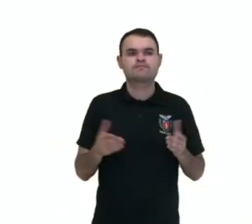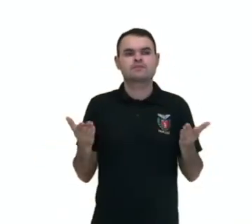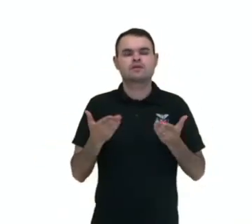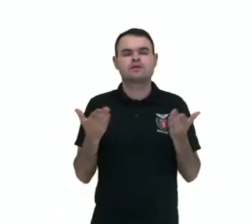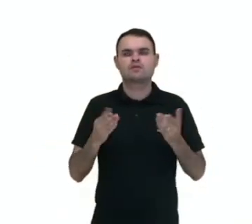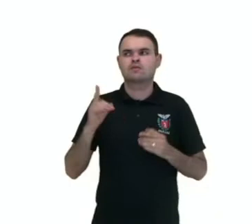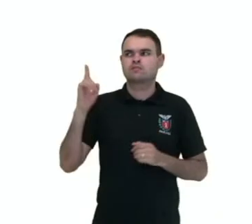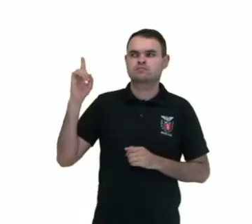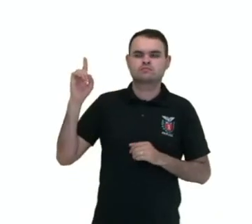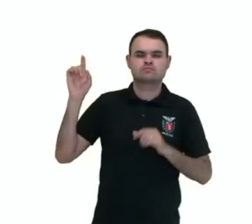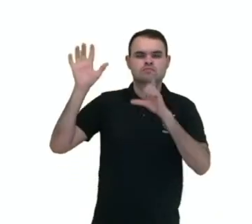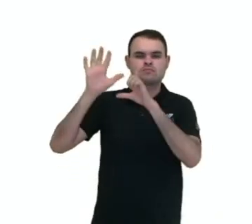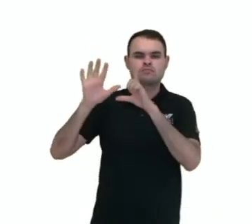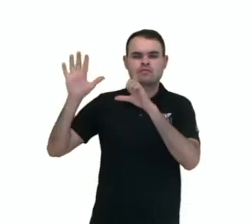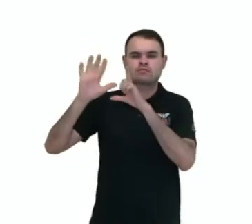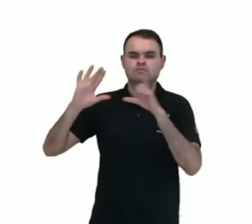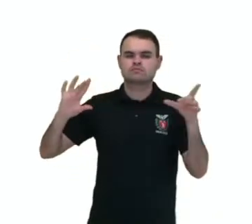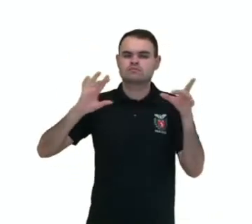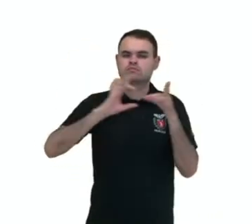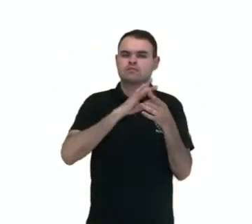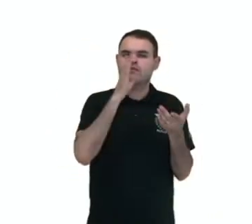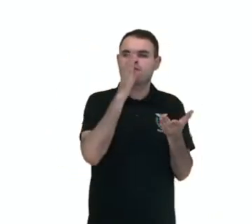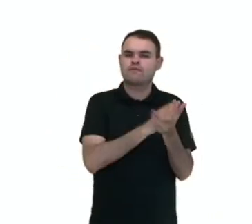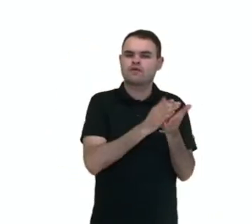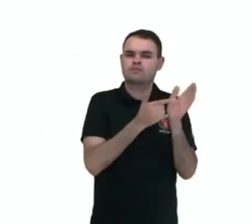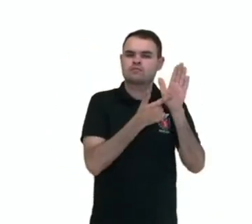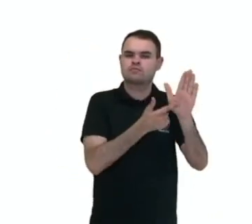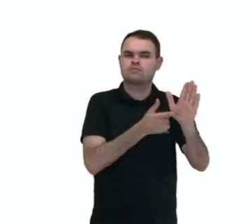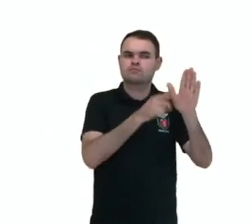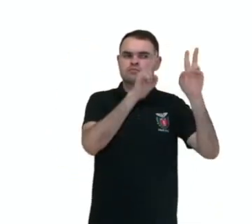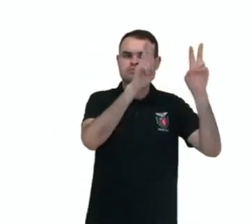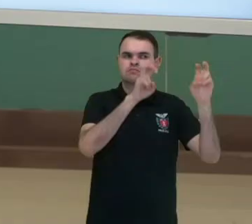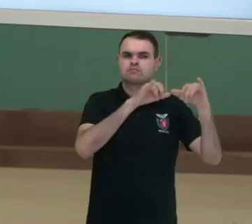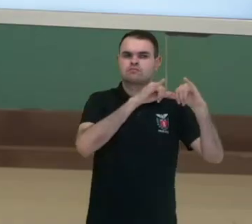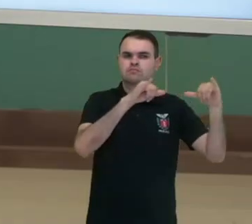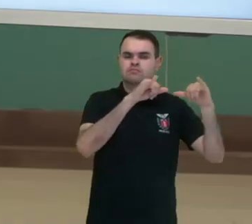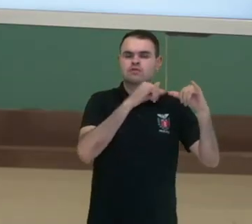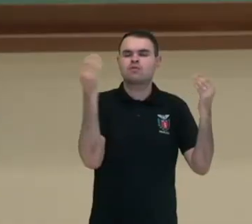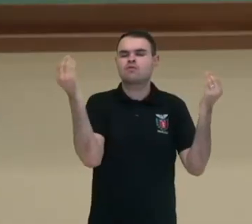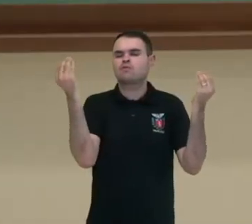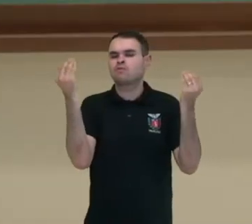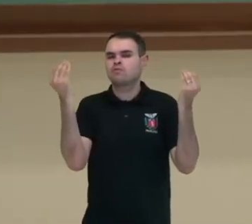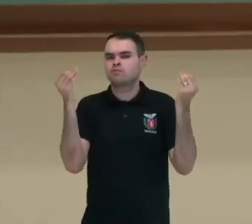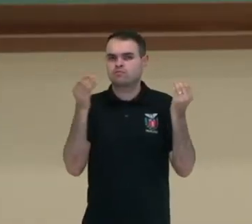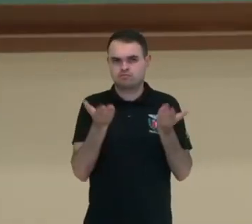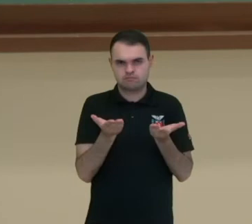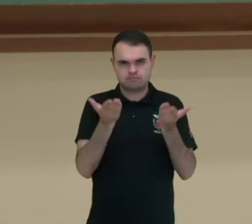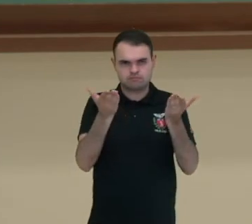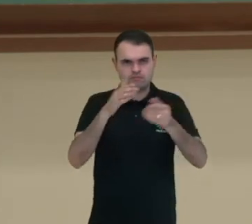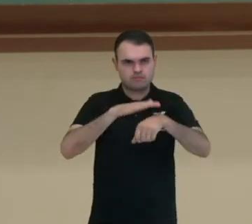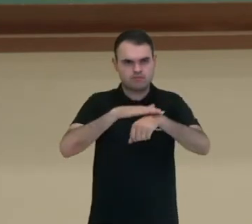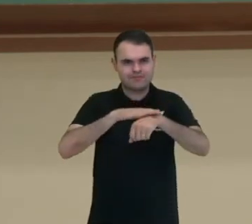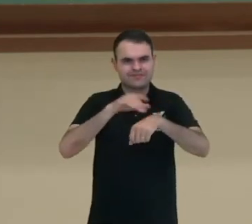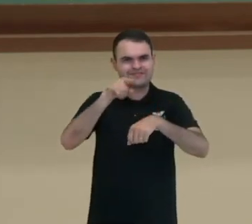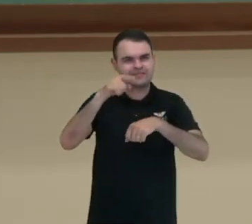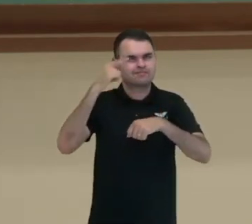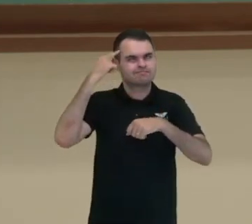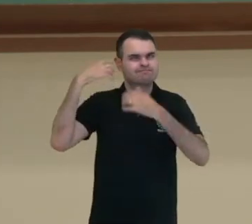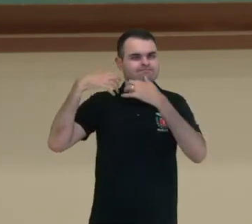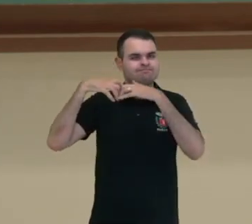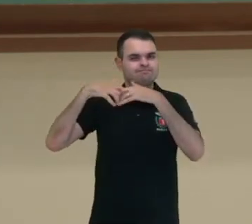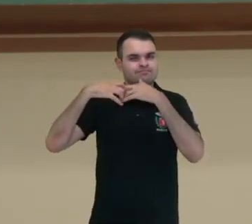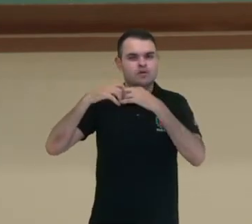a imagem complementa o fato apresentado na notícia, né? Então vocês têm aí mais um momento de